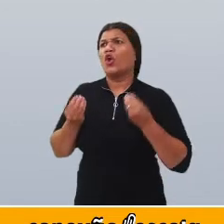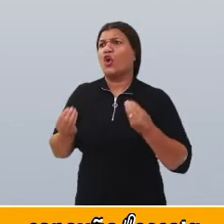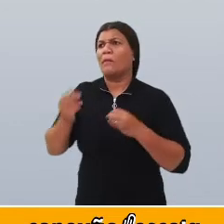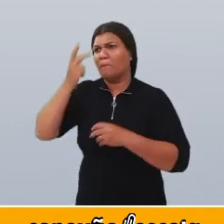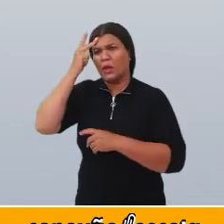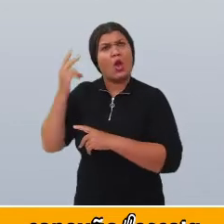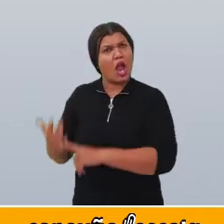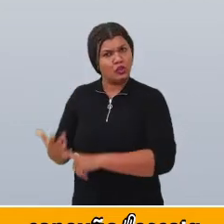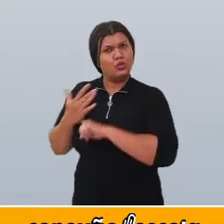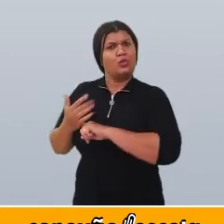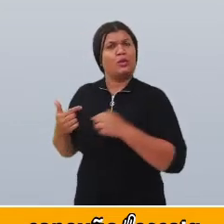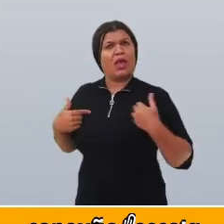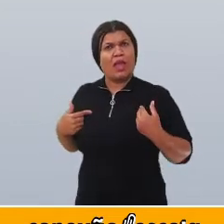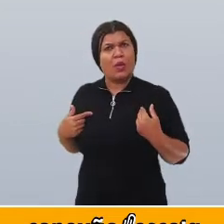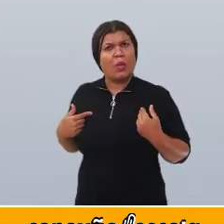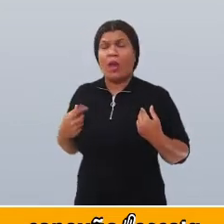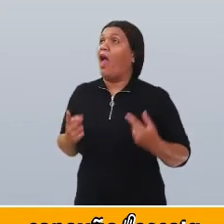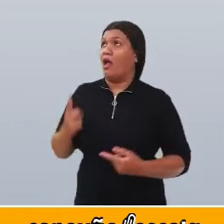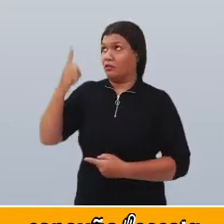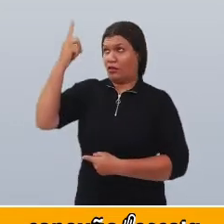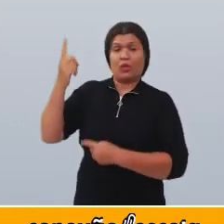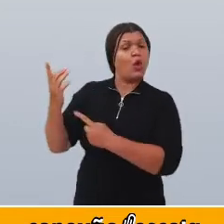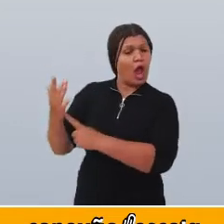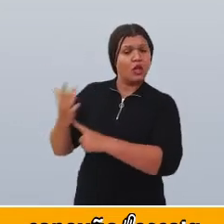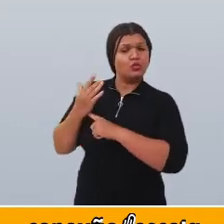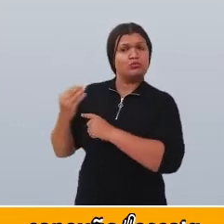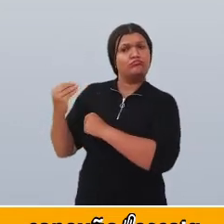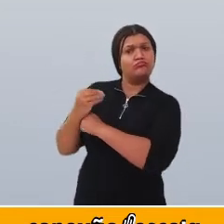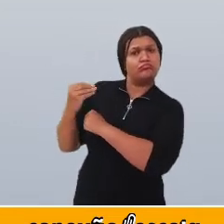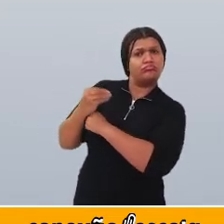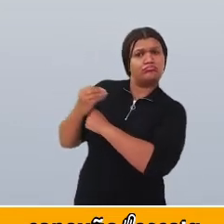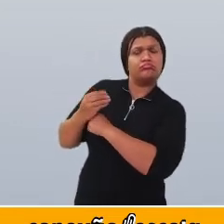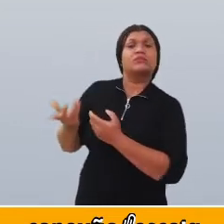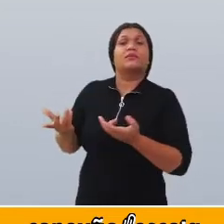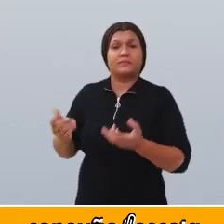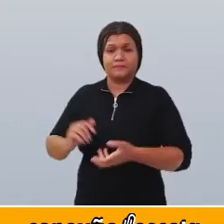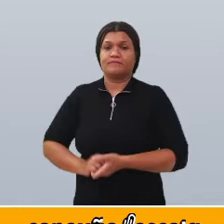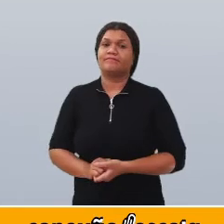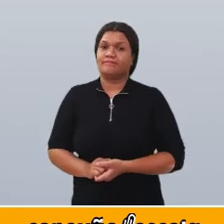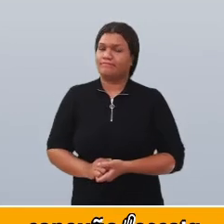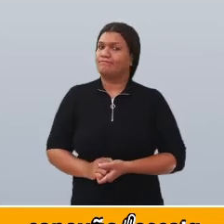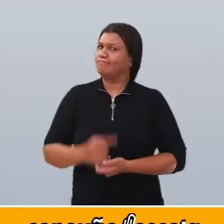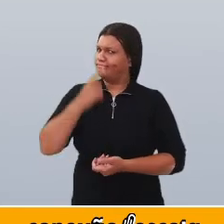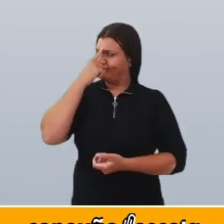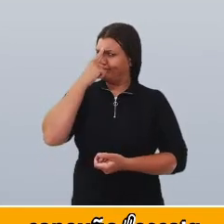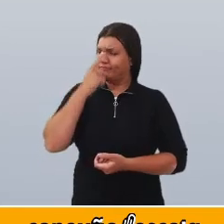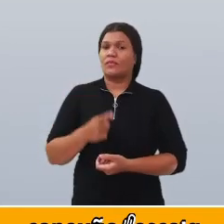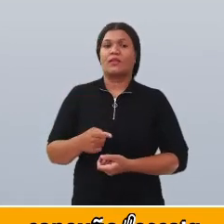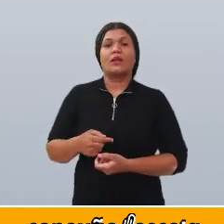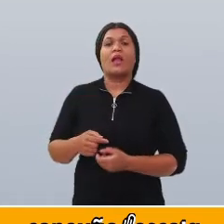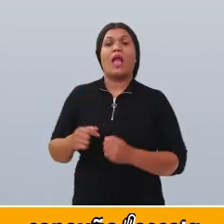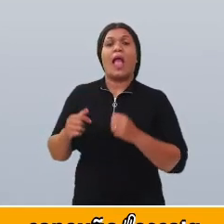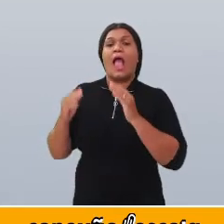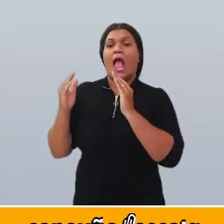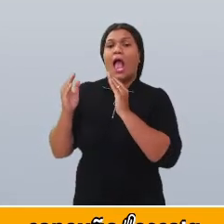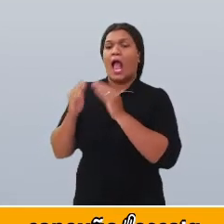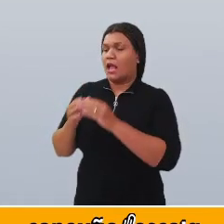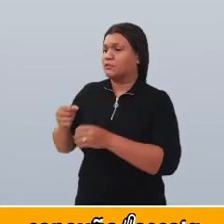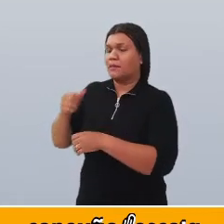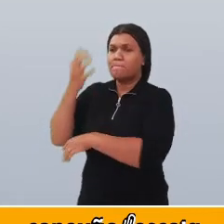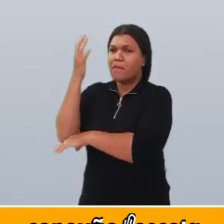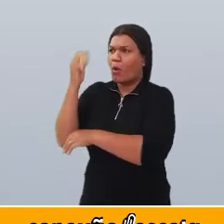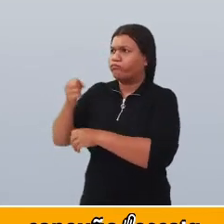me ajudando? É Deus que está me protegendo. Botou logo os caibros na casa e